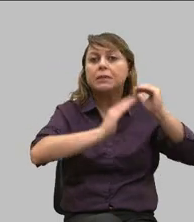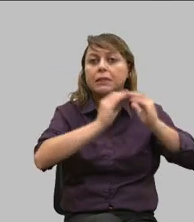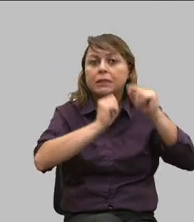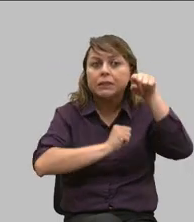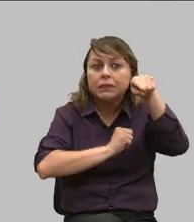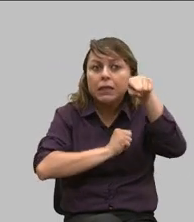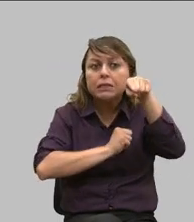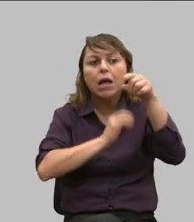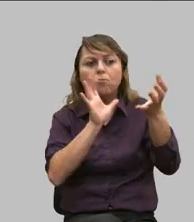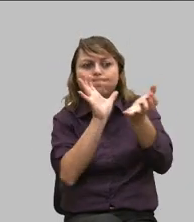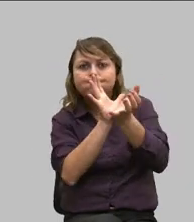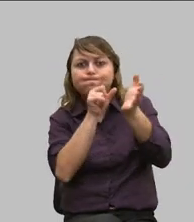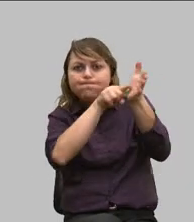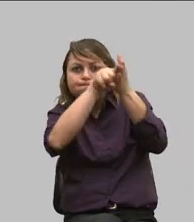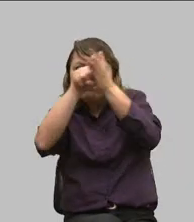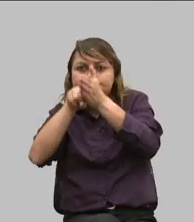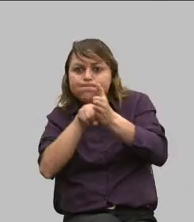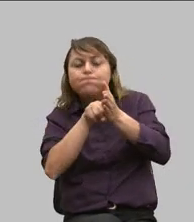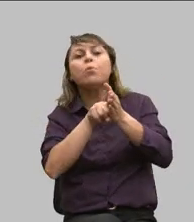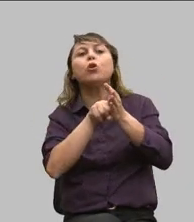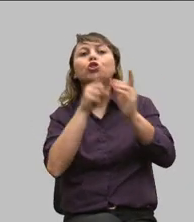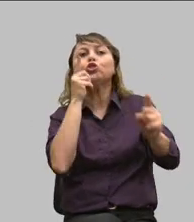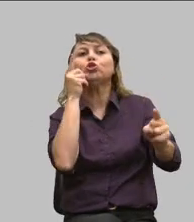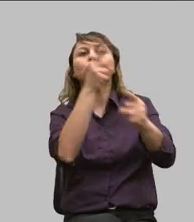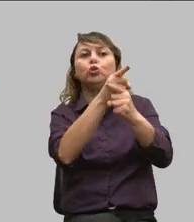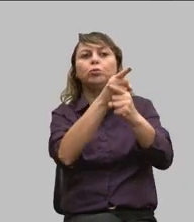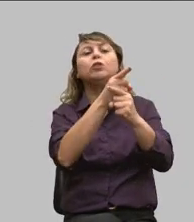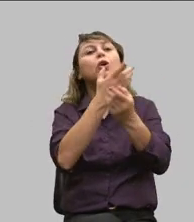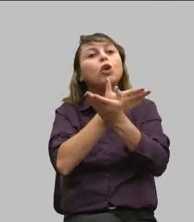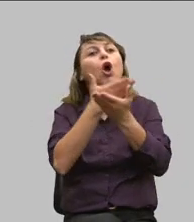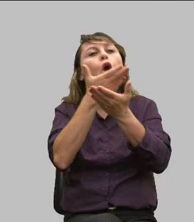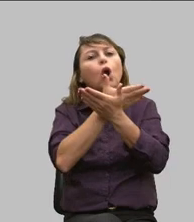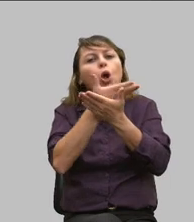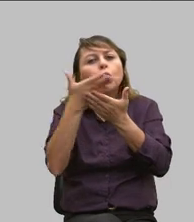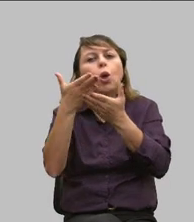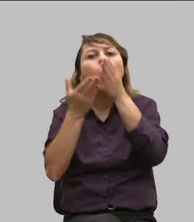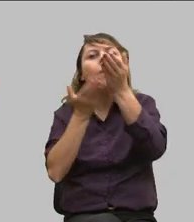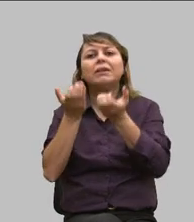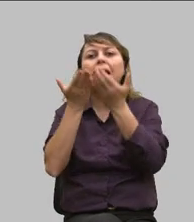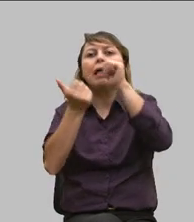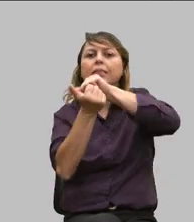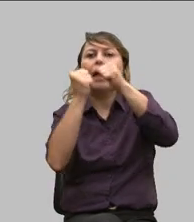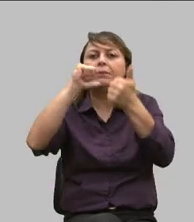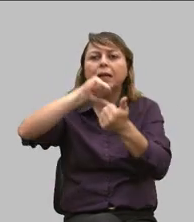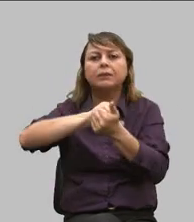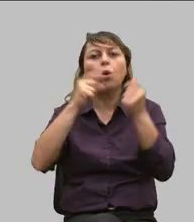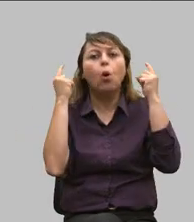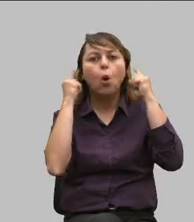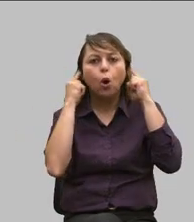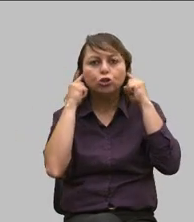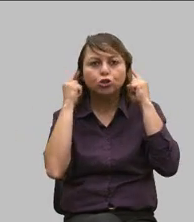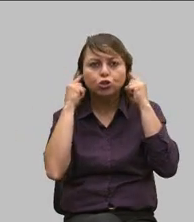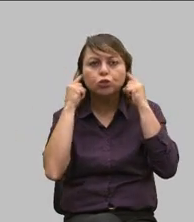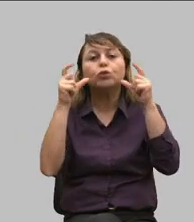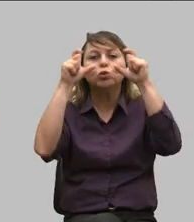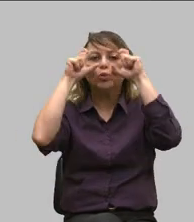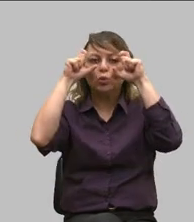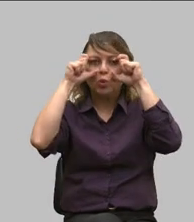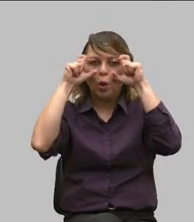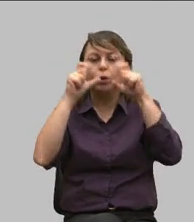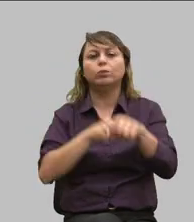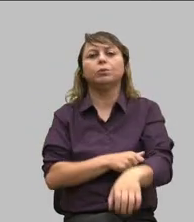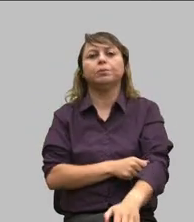identificada a necessidade fornece eap e o fornecimento e adaptação dos aparelhos e auditivos e os óculos